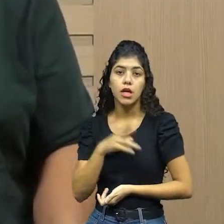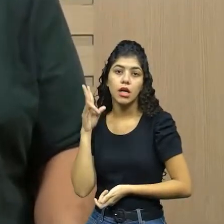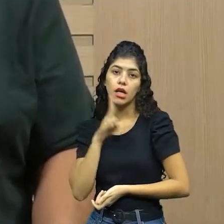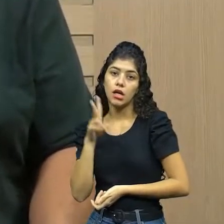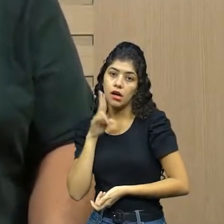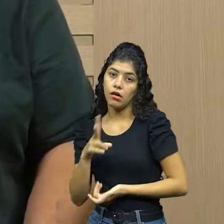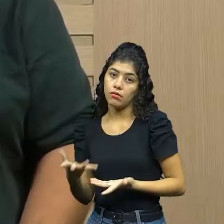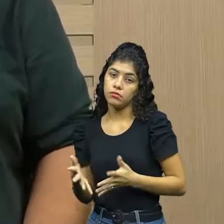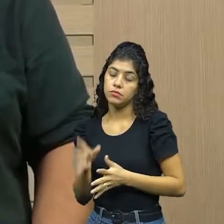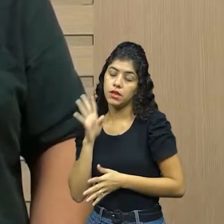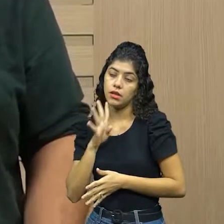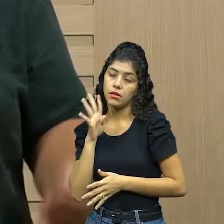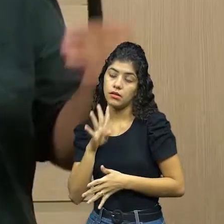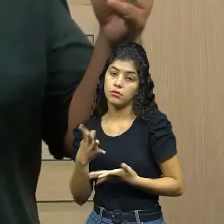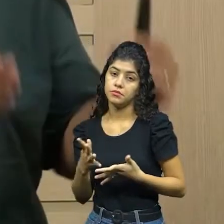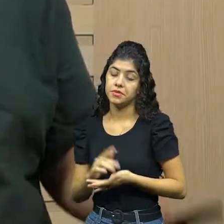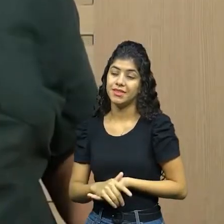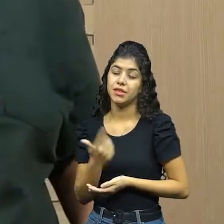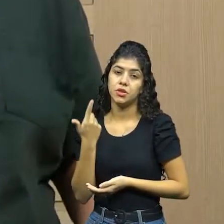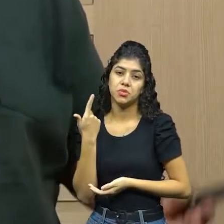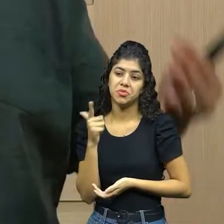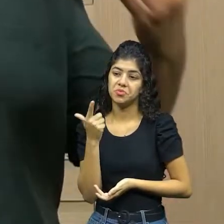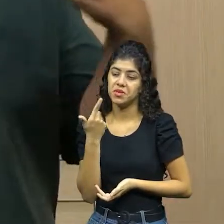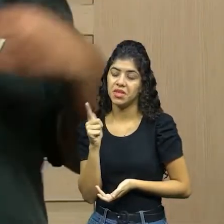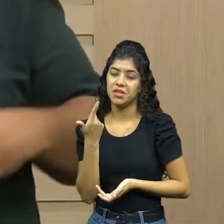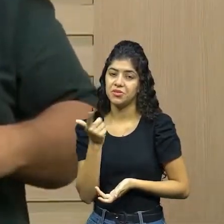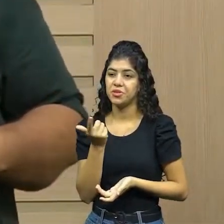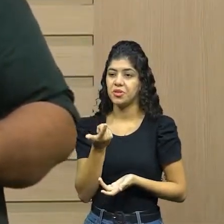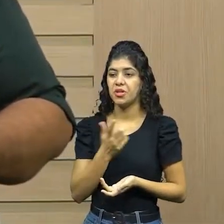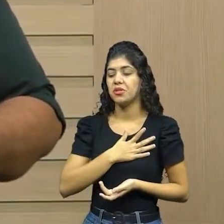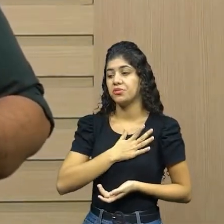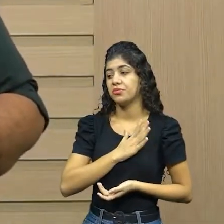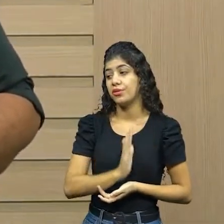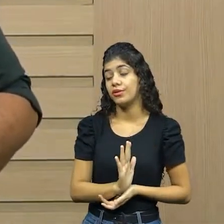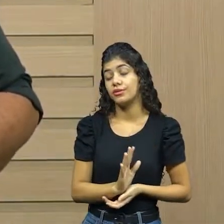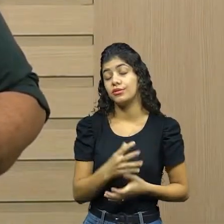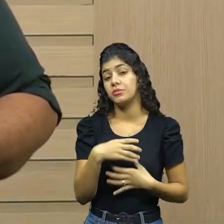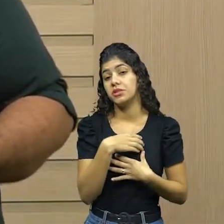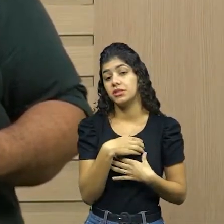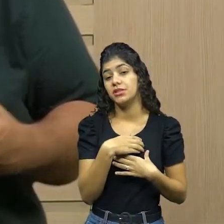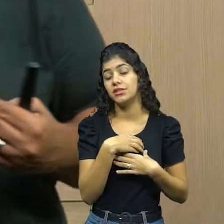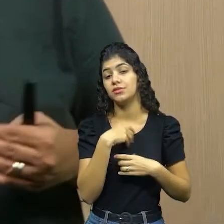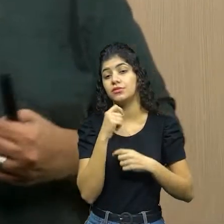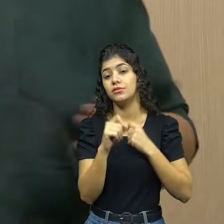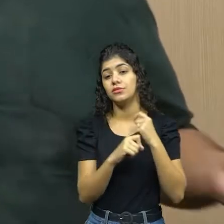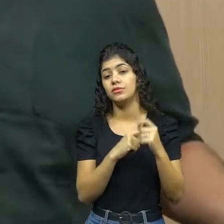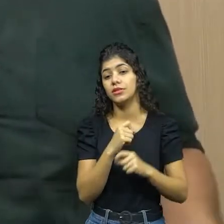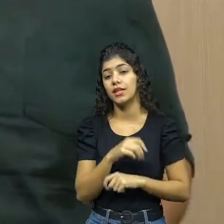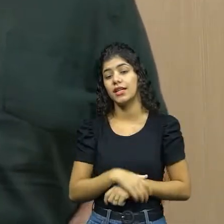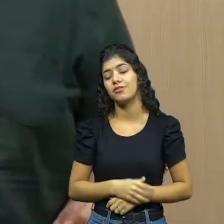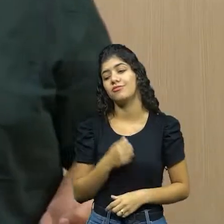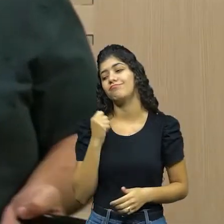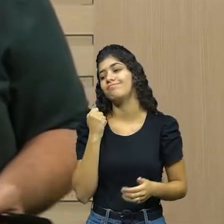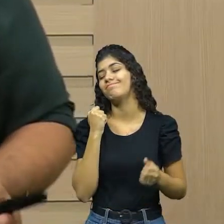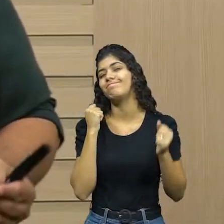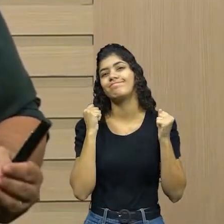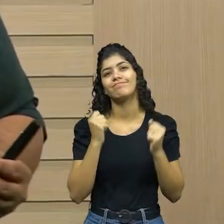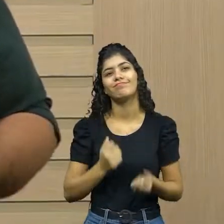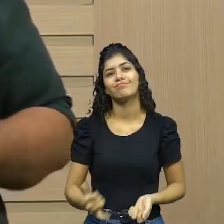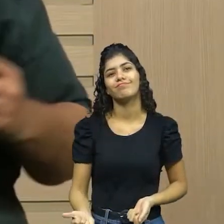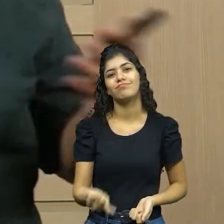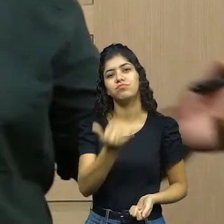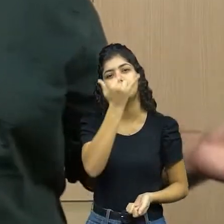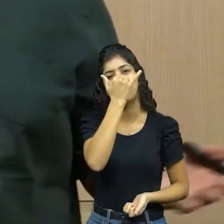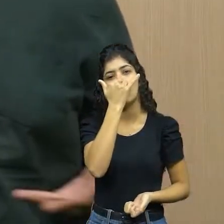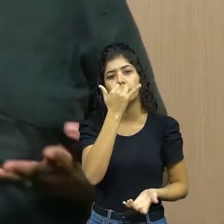daquele serviço. Se eu não tenho a satisfação, eu me sinto que eu fiz um péssimo negócio. Ou